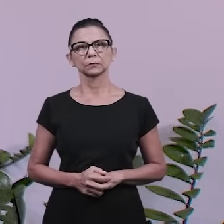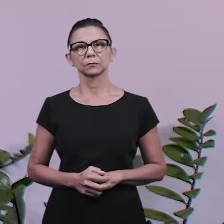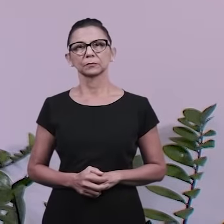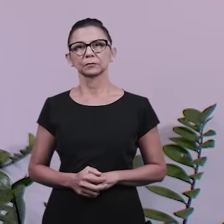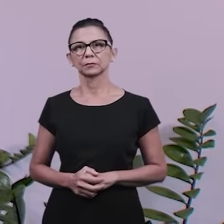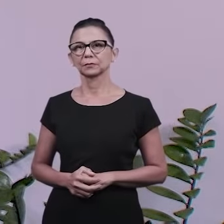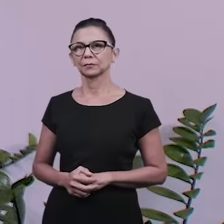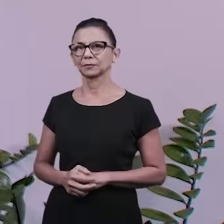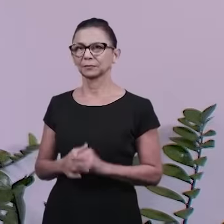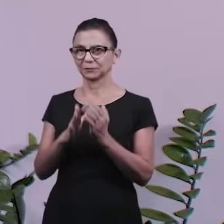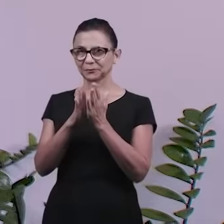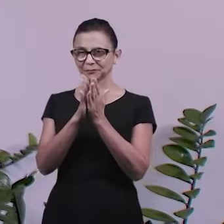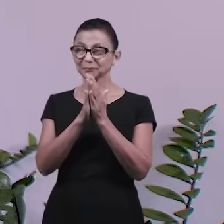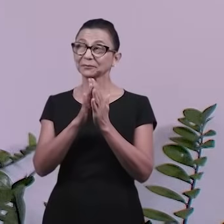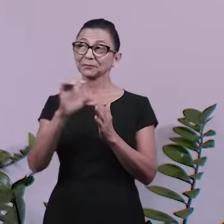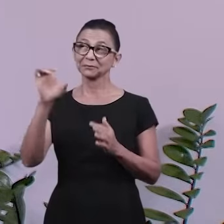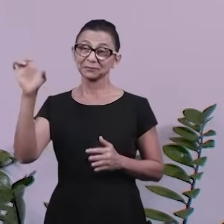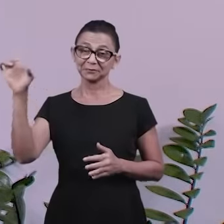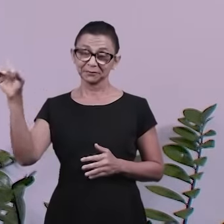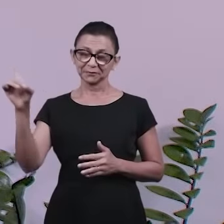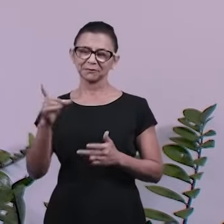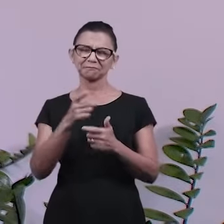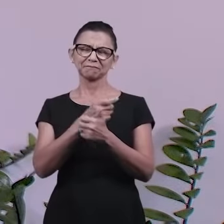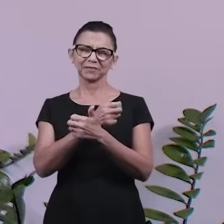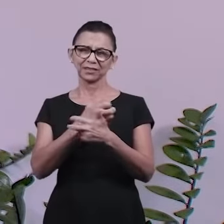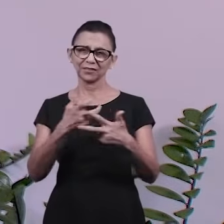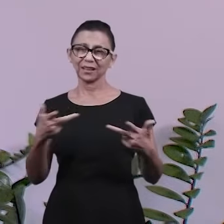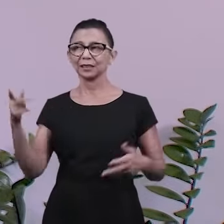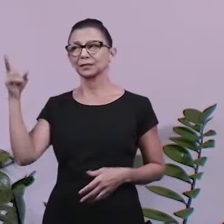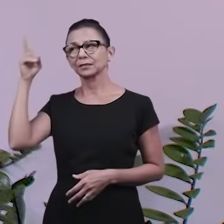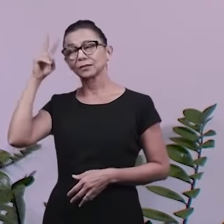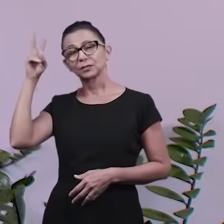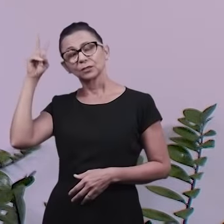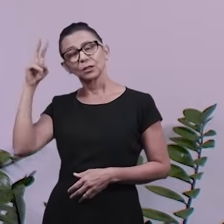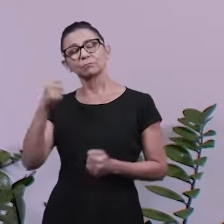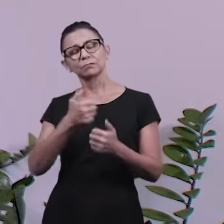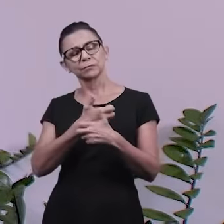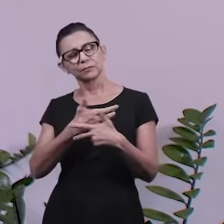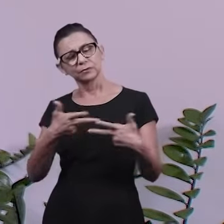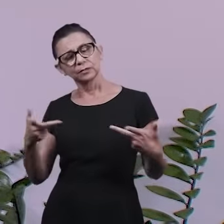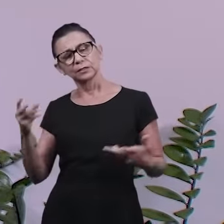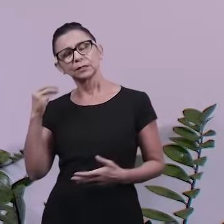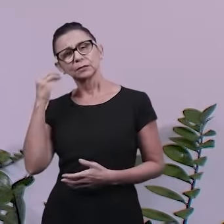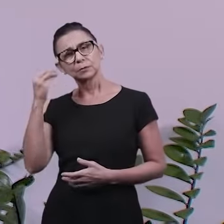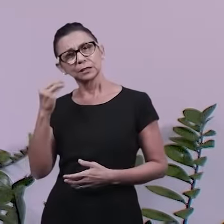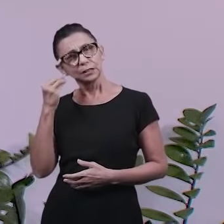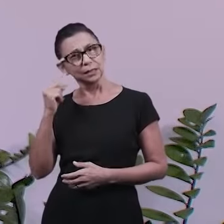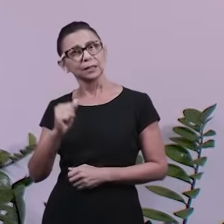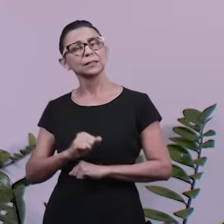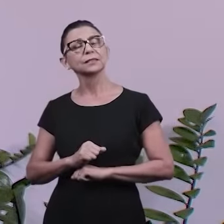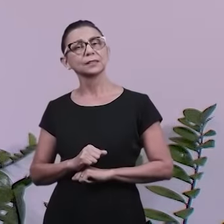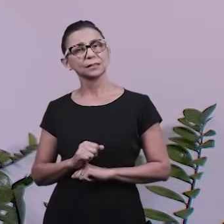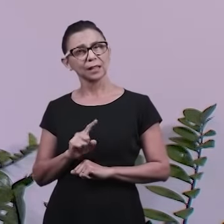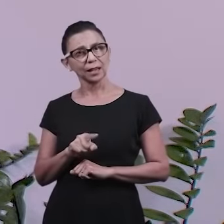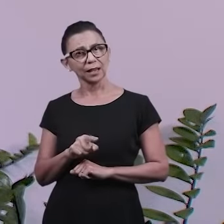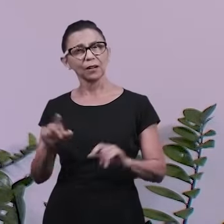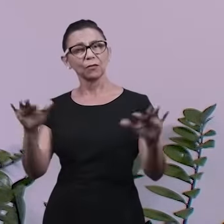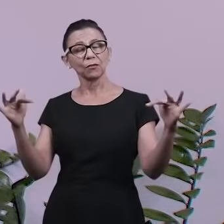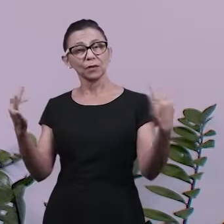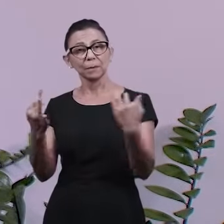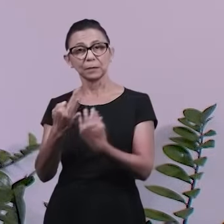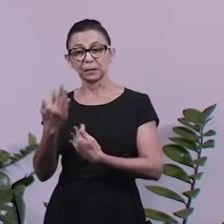Na palavra de Deus, há muitas histórias e experiências vividas por famílias que serviam juntas ao